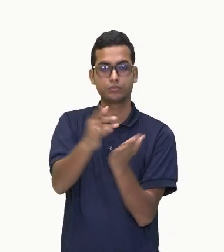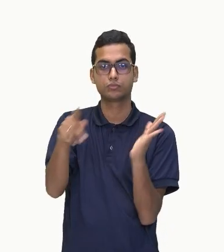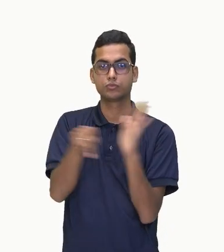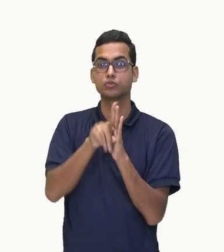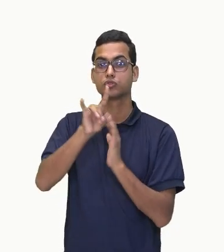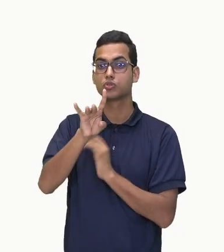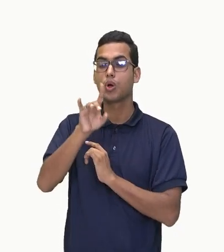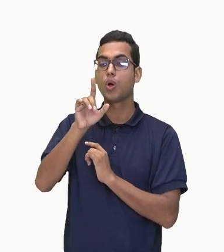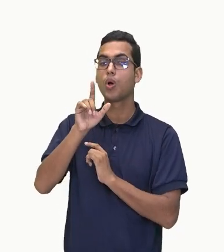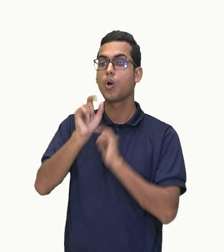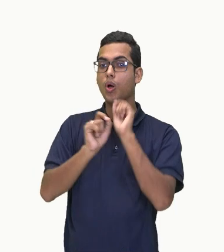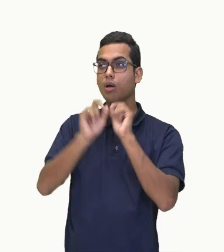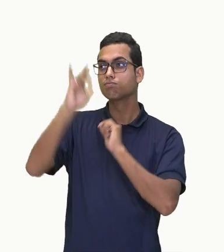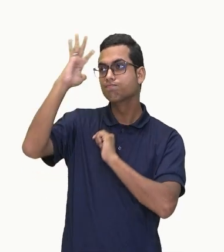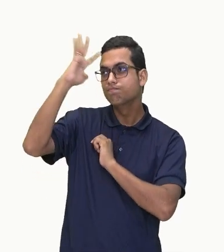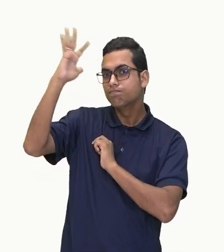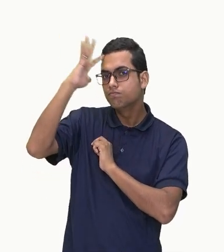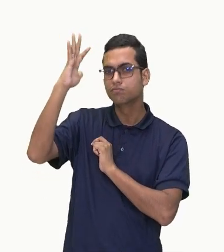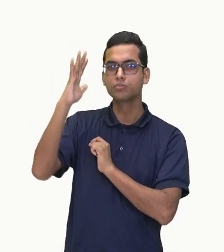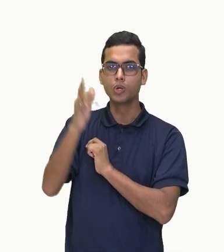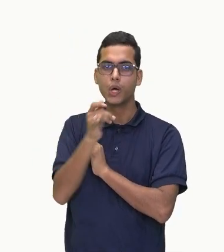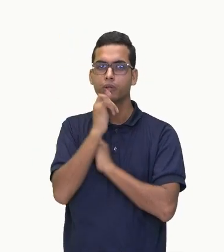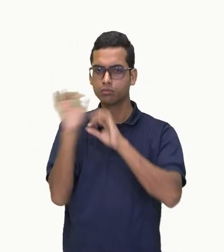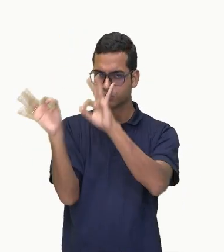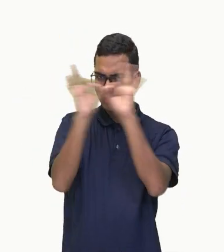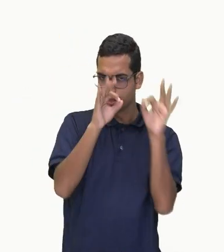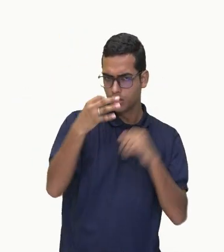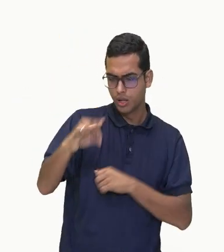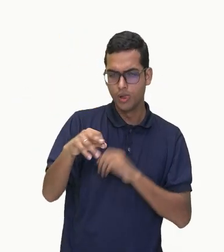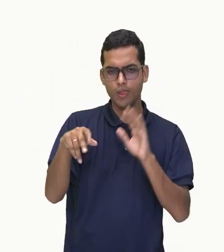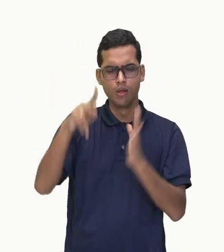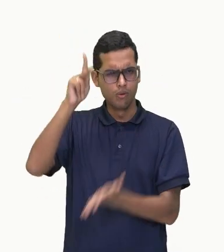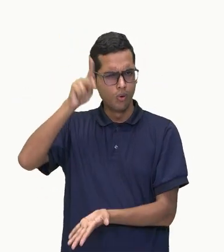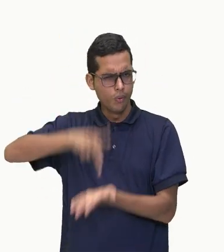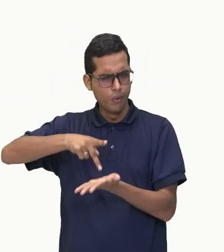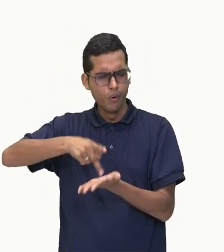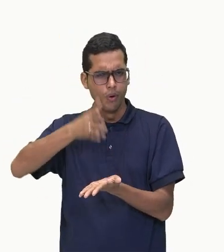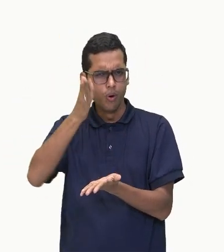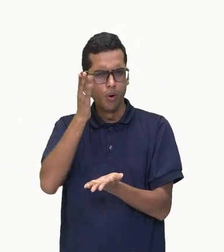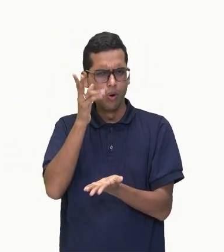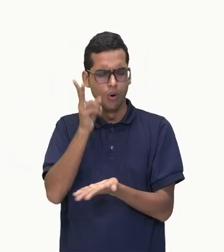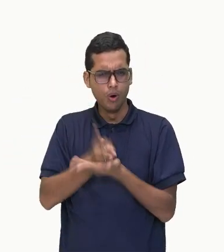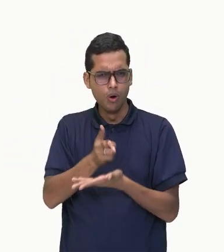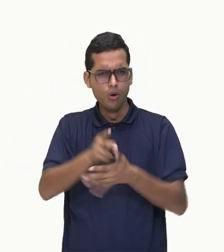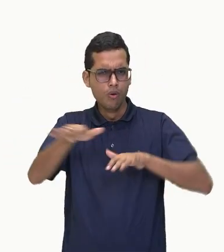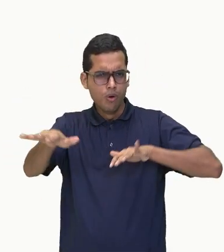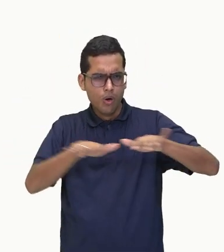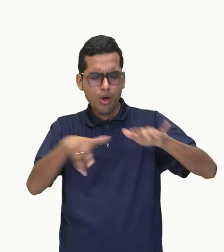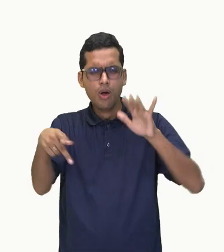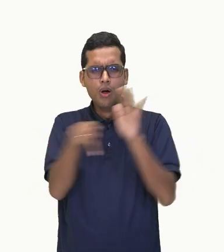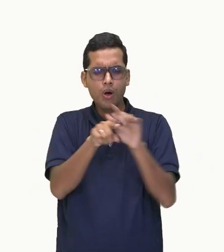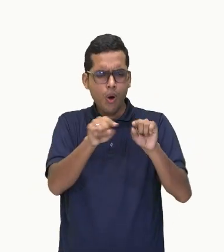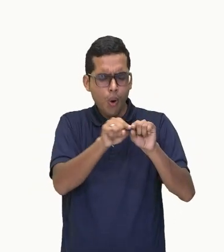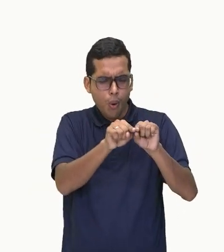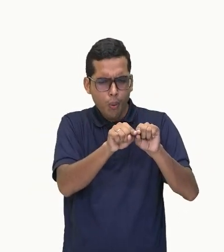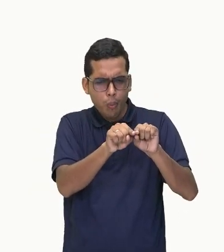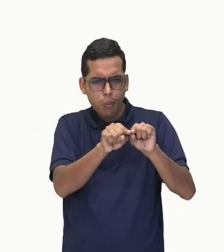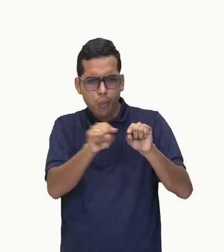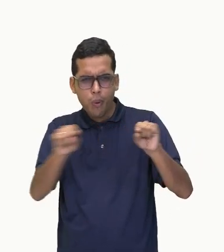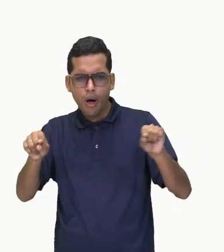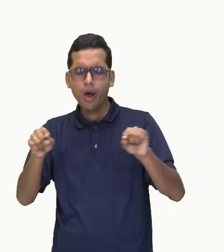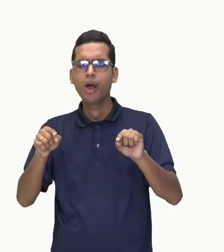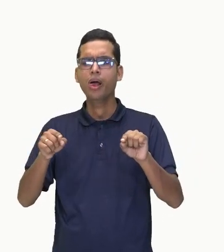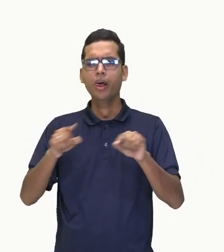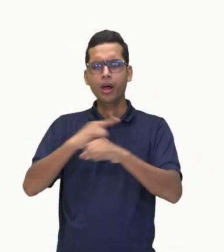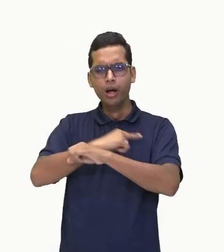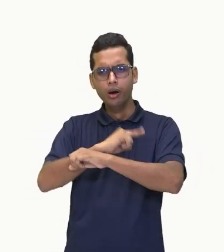fictícia este movimento uniforme, porque na realidade o nosso movimento uniforme tem sempre